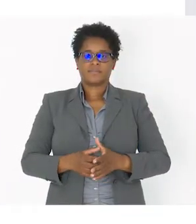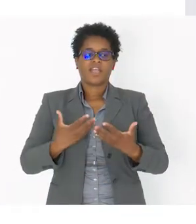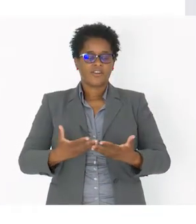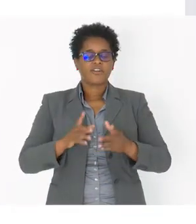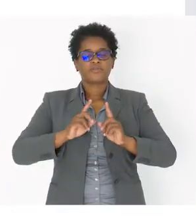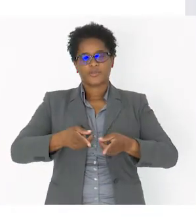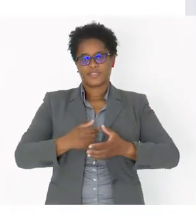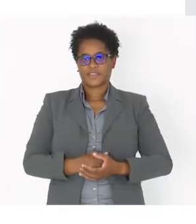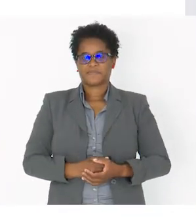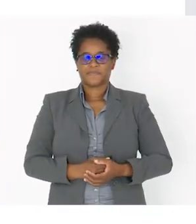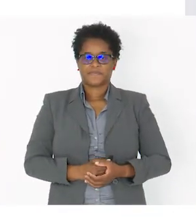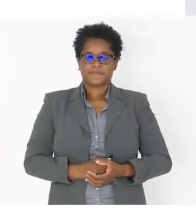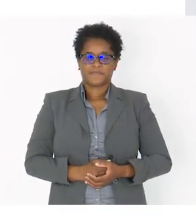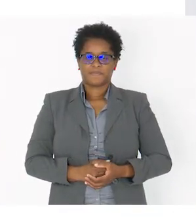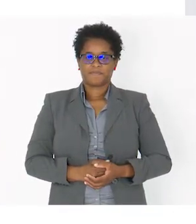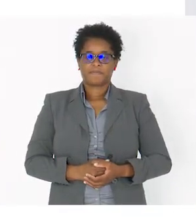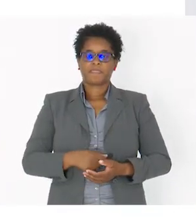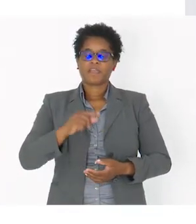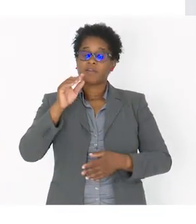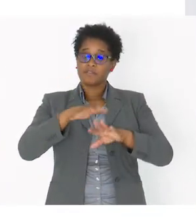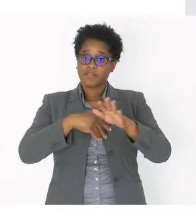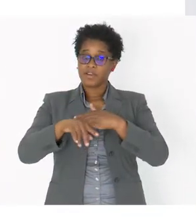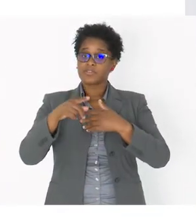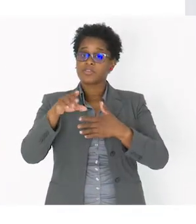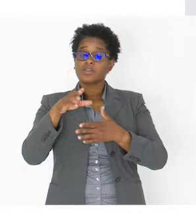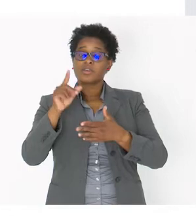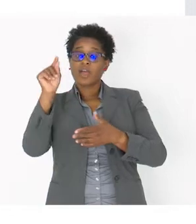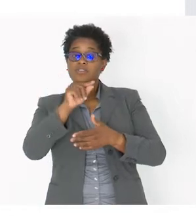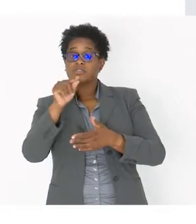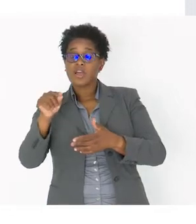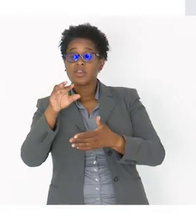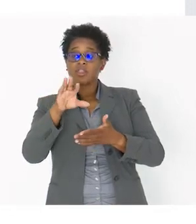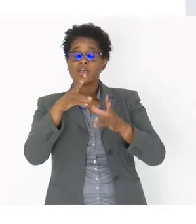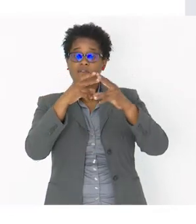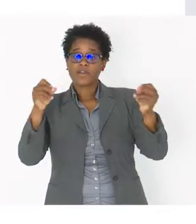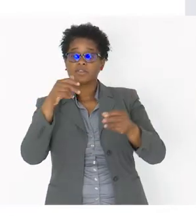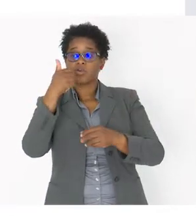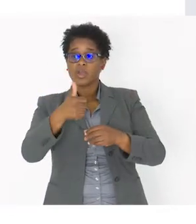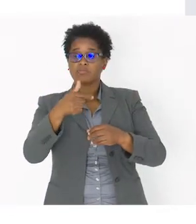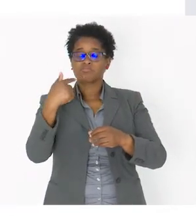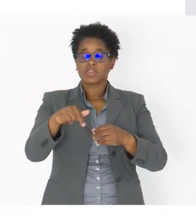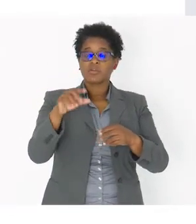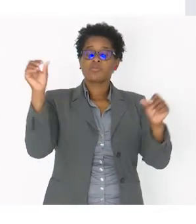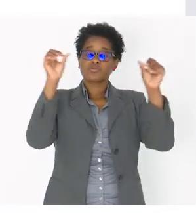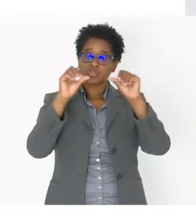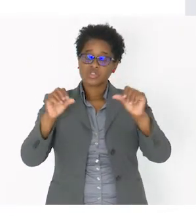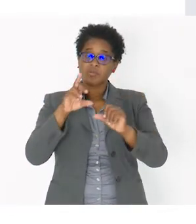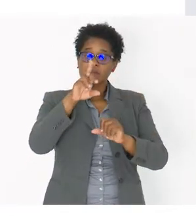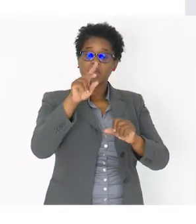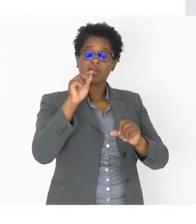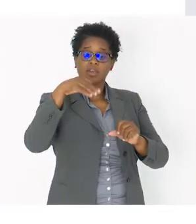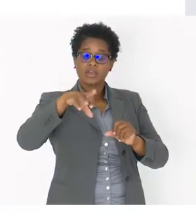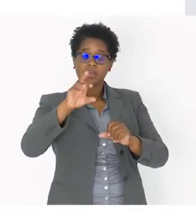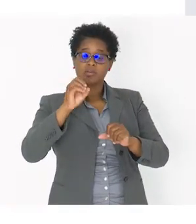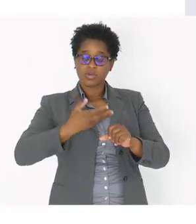Então vamos começar. Assinalem a opção correta. Temos o sistema